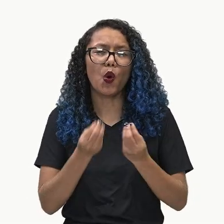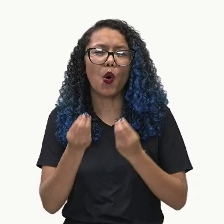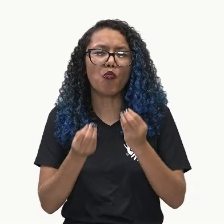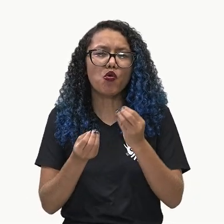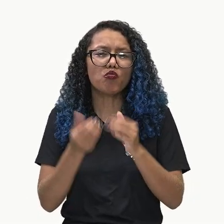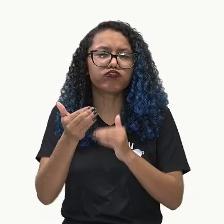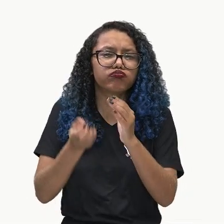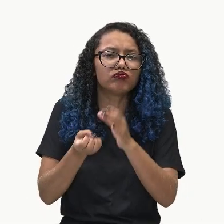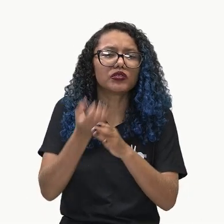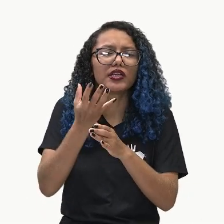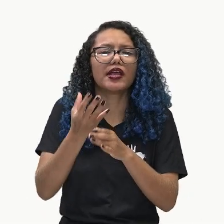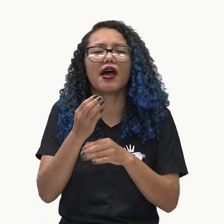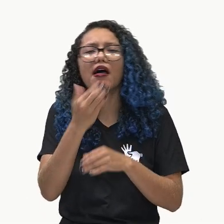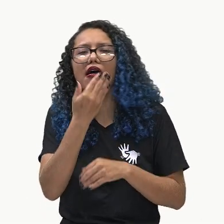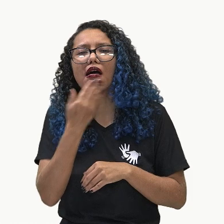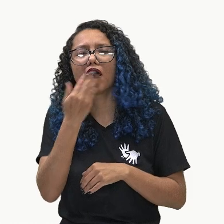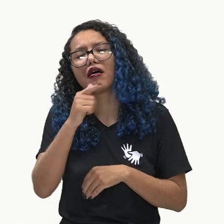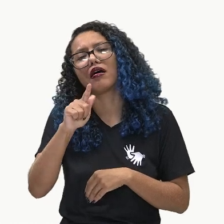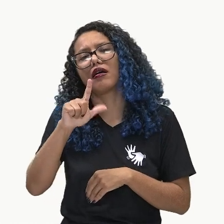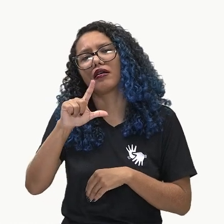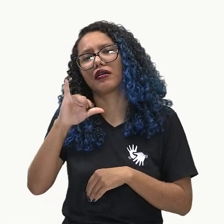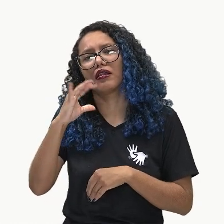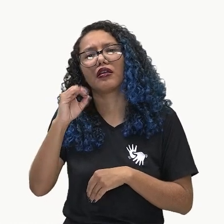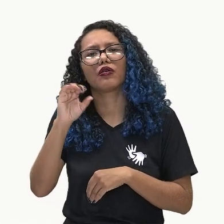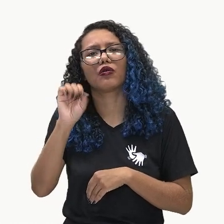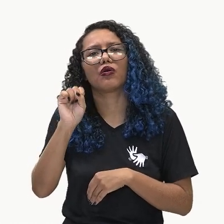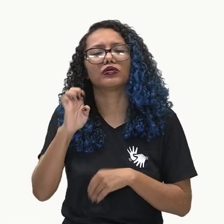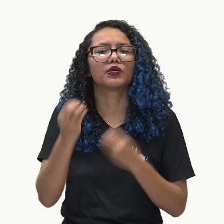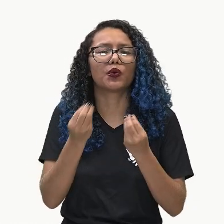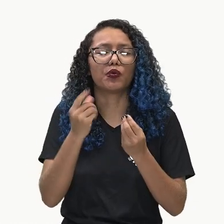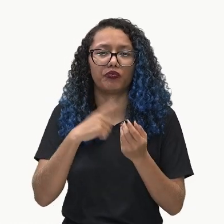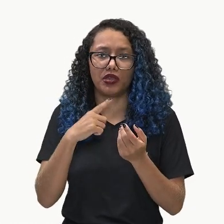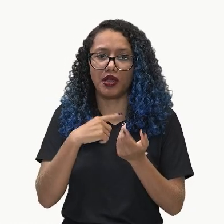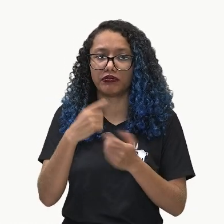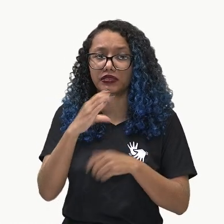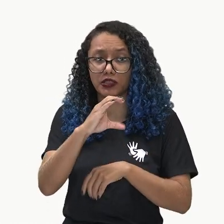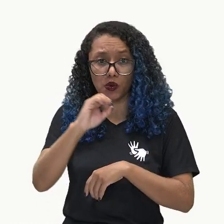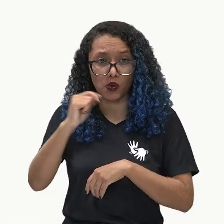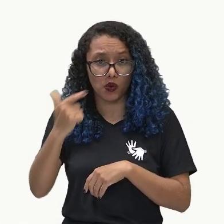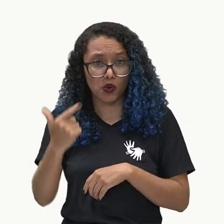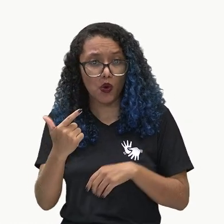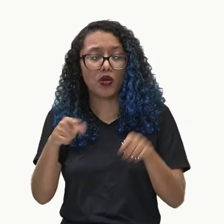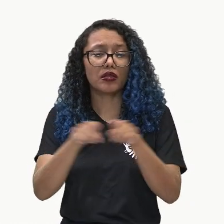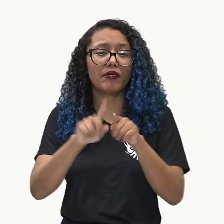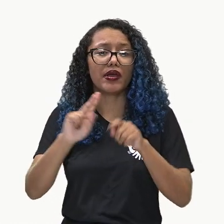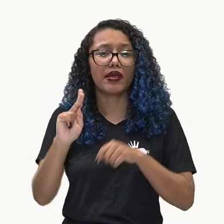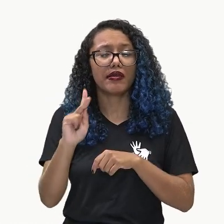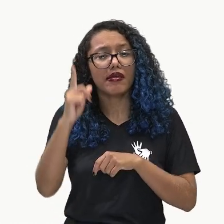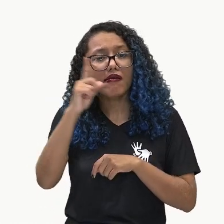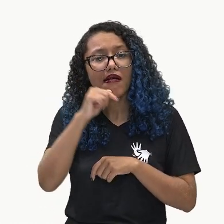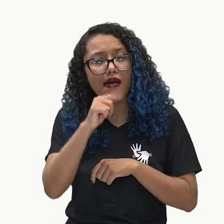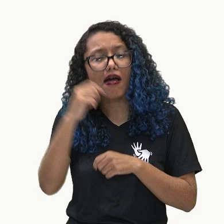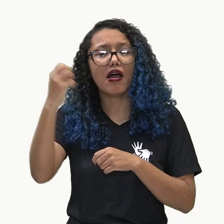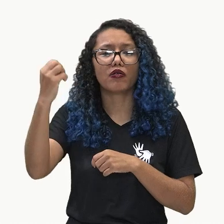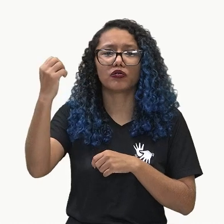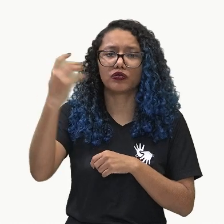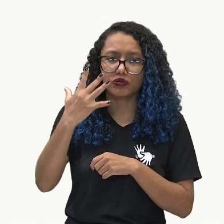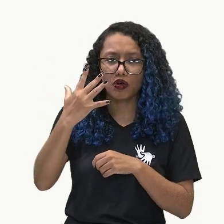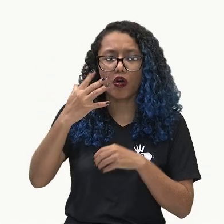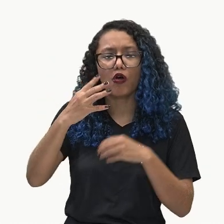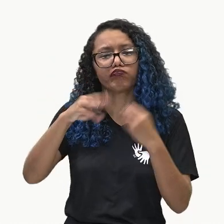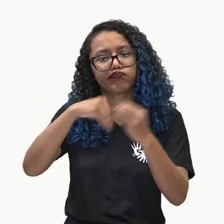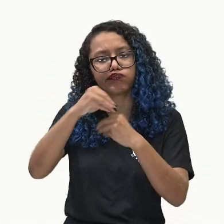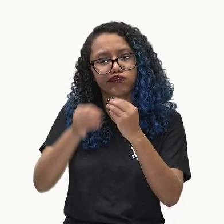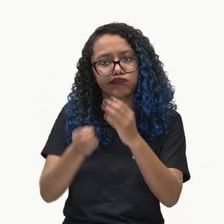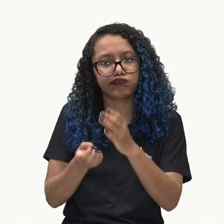glicose, certo? Onde nós temos o gás carbônico, a água, a luz solar, formando a glicose